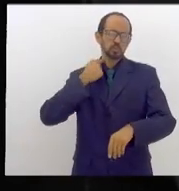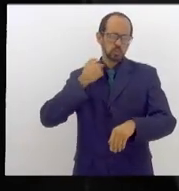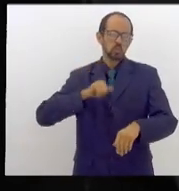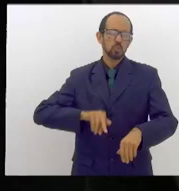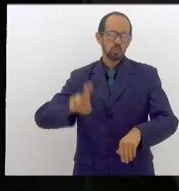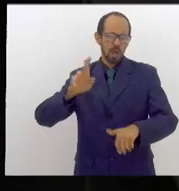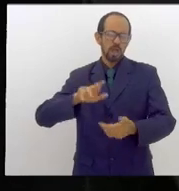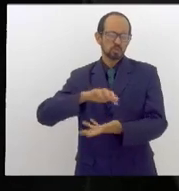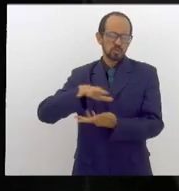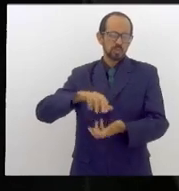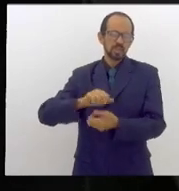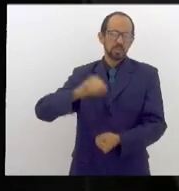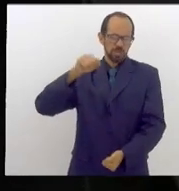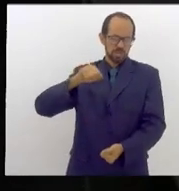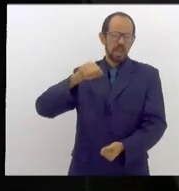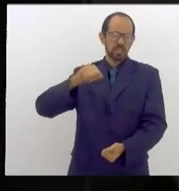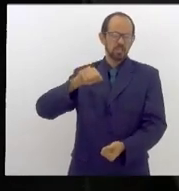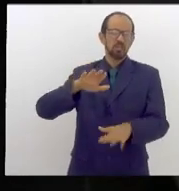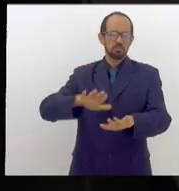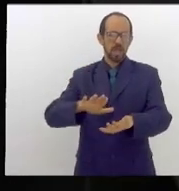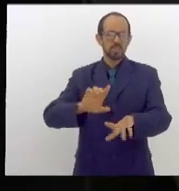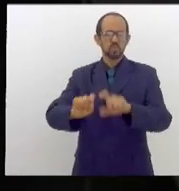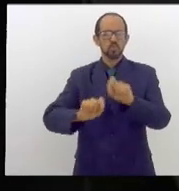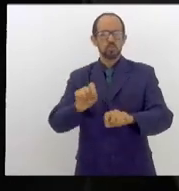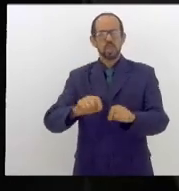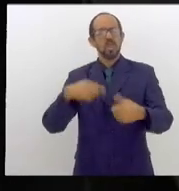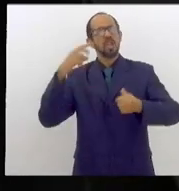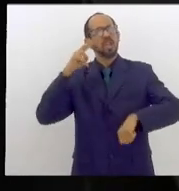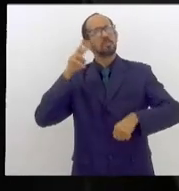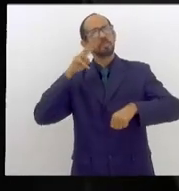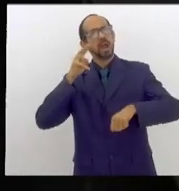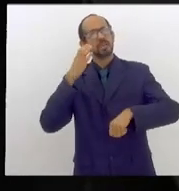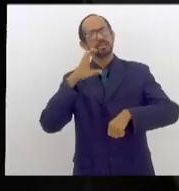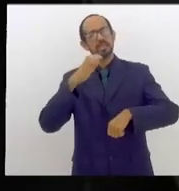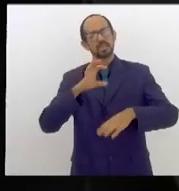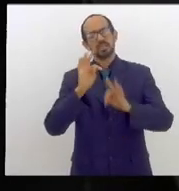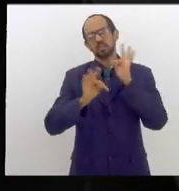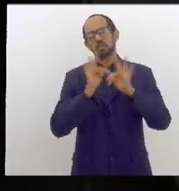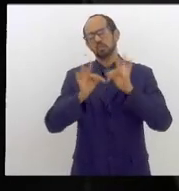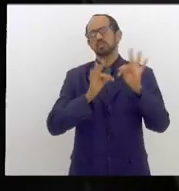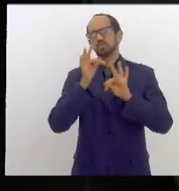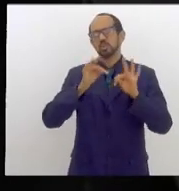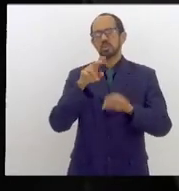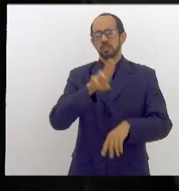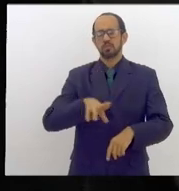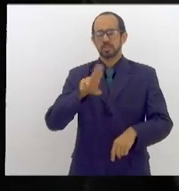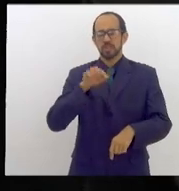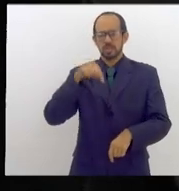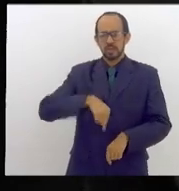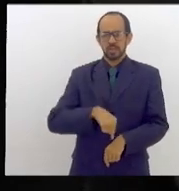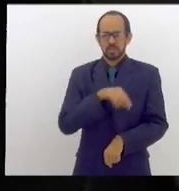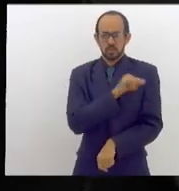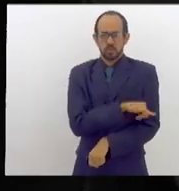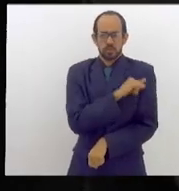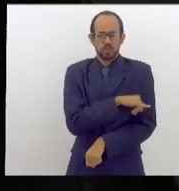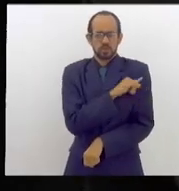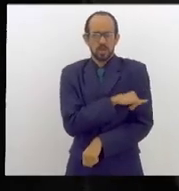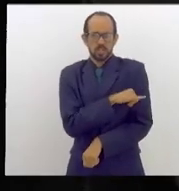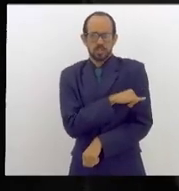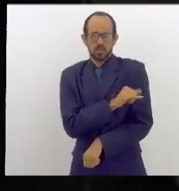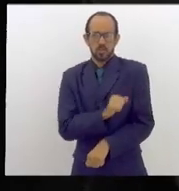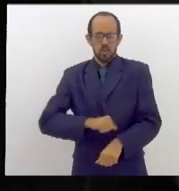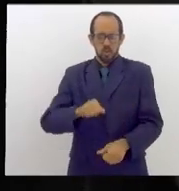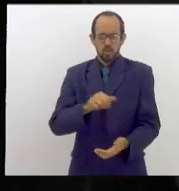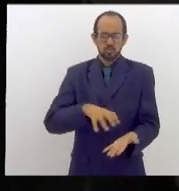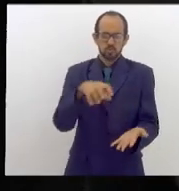sustentabilidade dos nossos biomas mas eu quero lembrar que a ciência e tecnologia com as nossas universidades instaladas aqui com parques científico